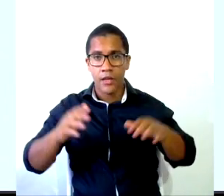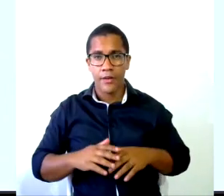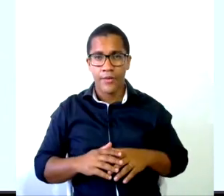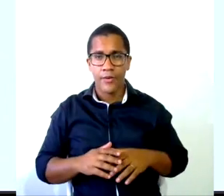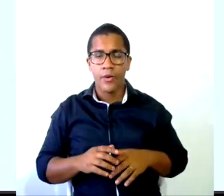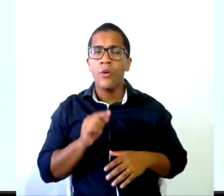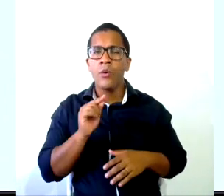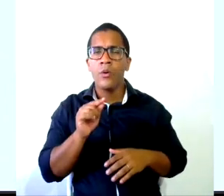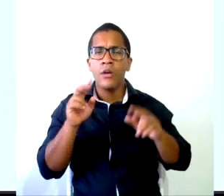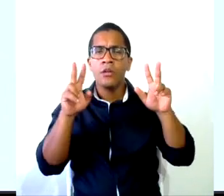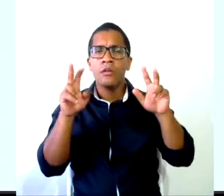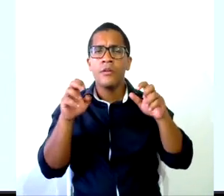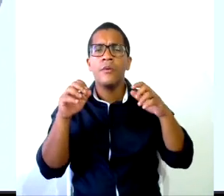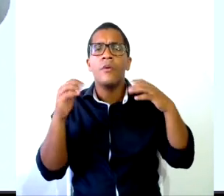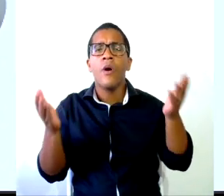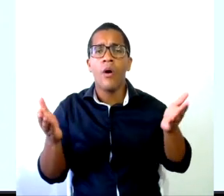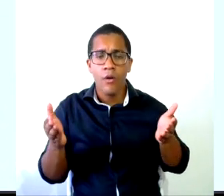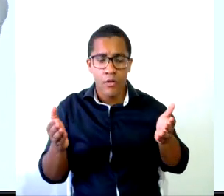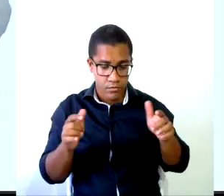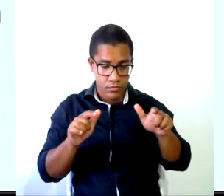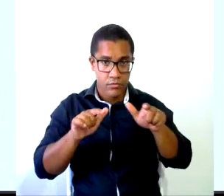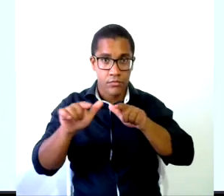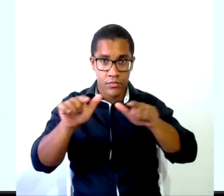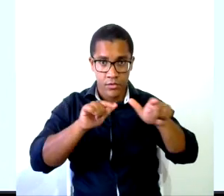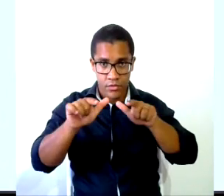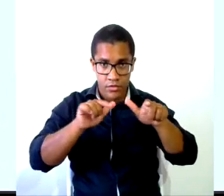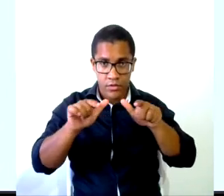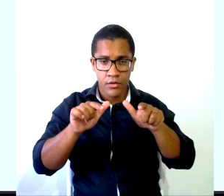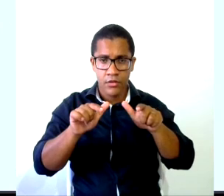pessoal, a questão do trabalho